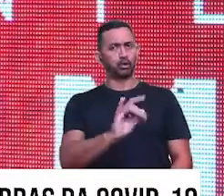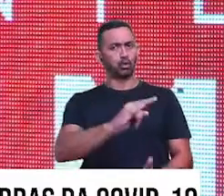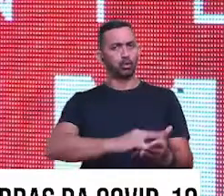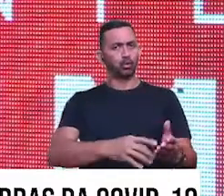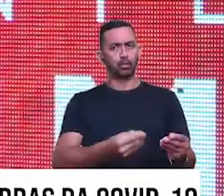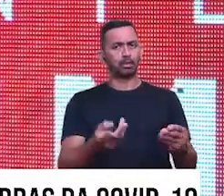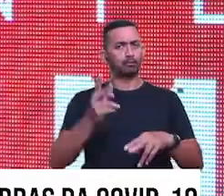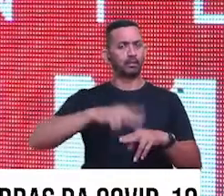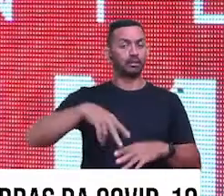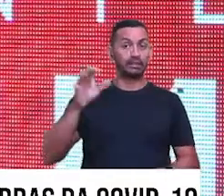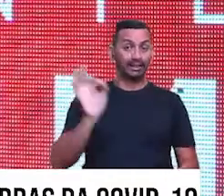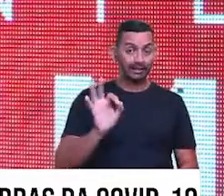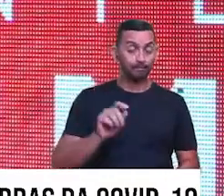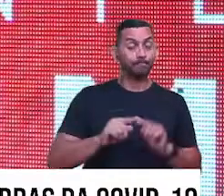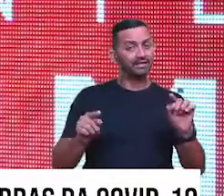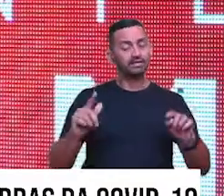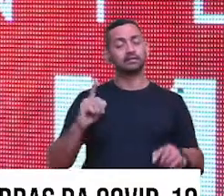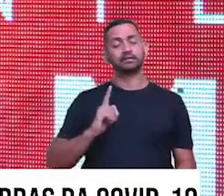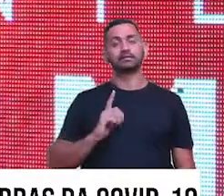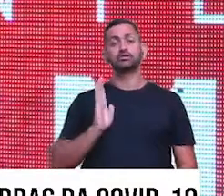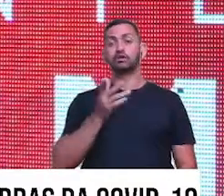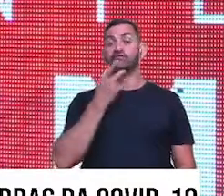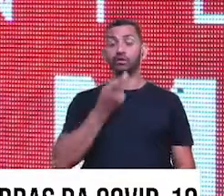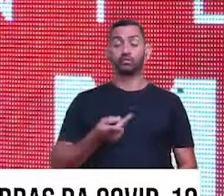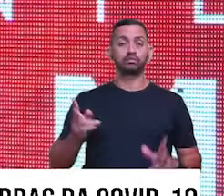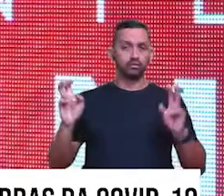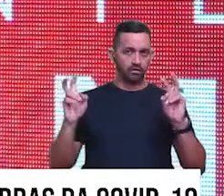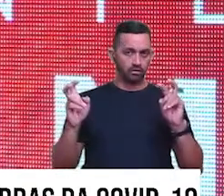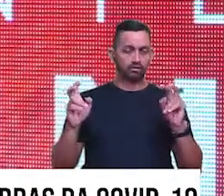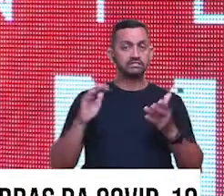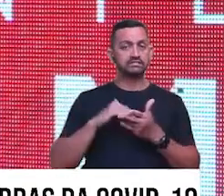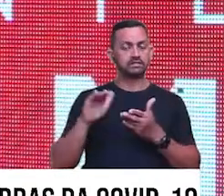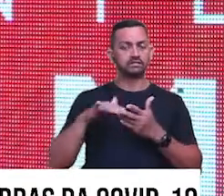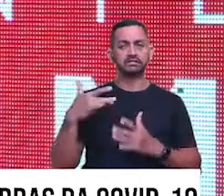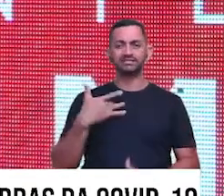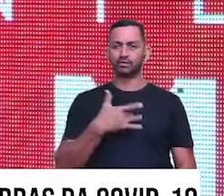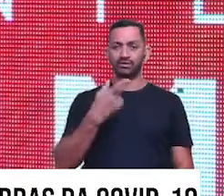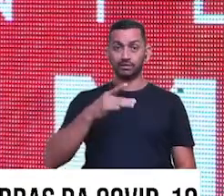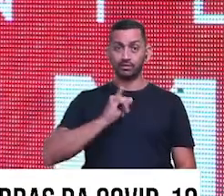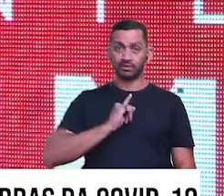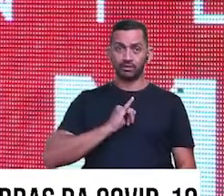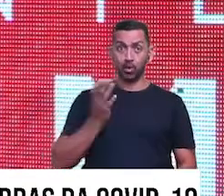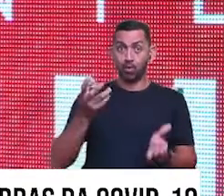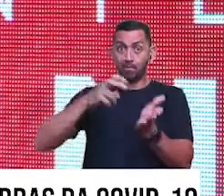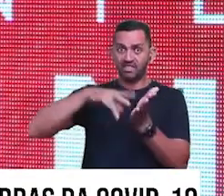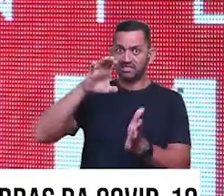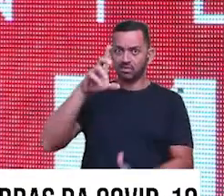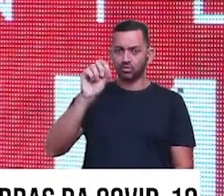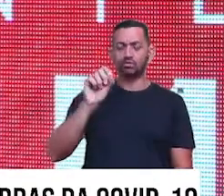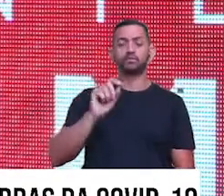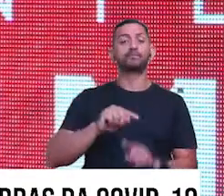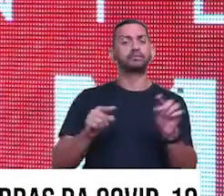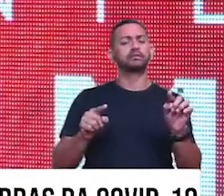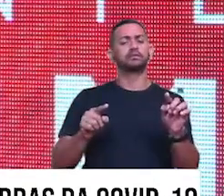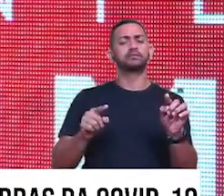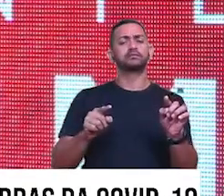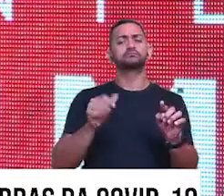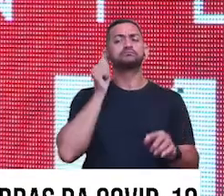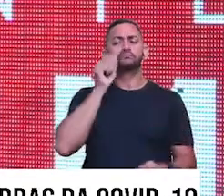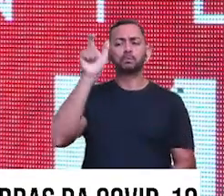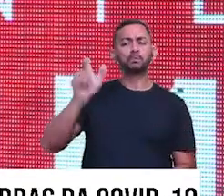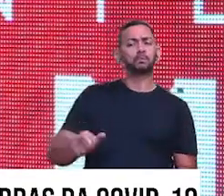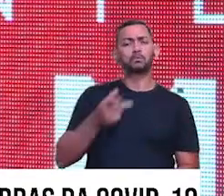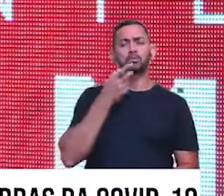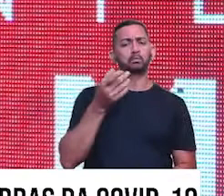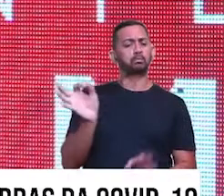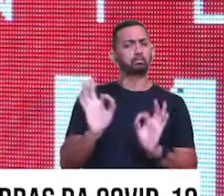da secretaria, nada foi apreendido. Inclusive, quando a gente falou do assunto com a Secretaria de Saúde de Imperatriz hoje cedo, a